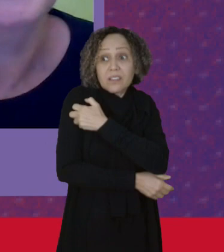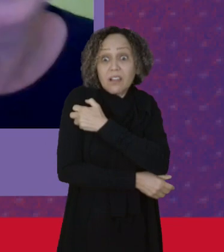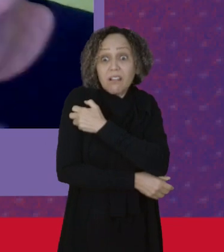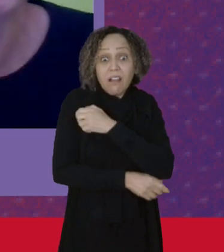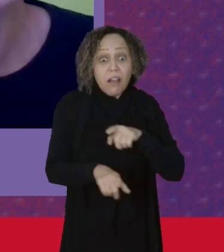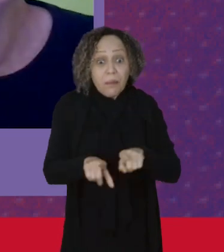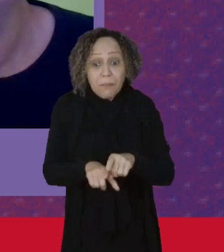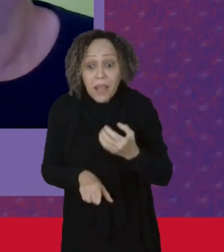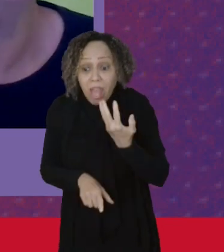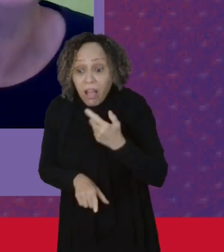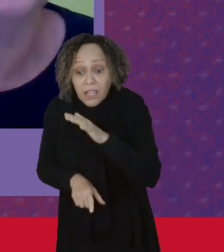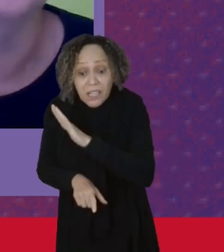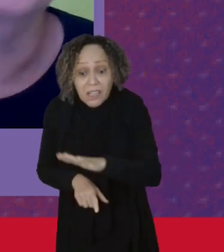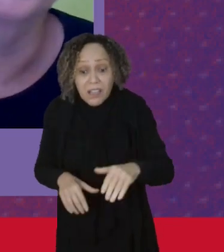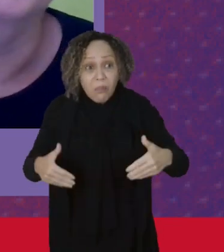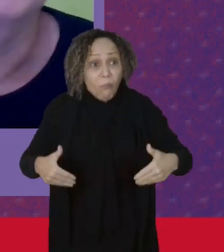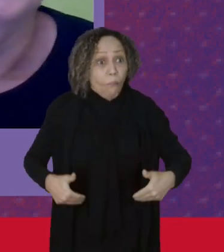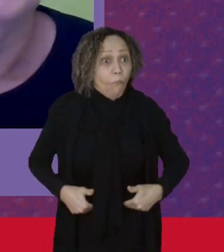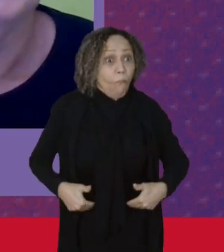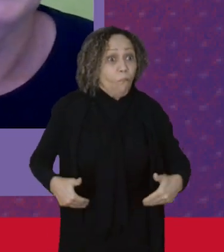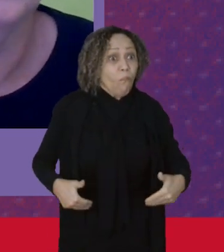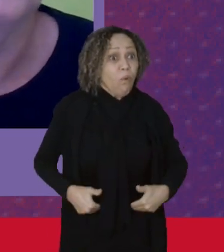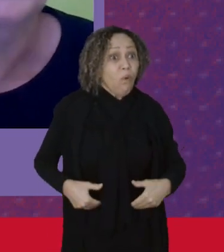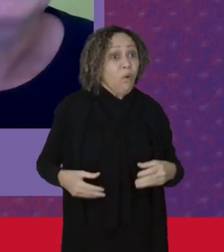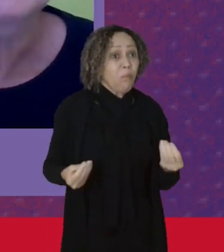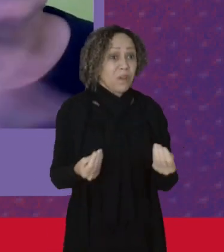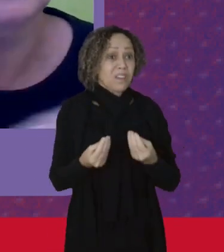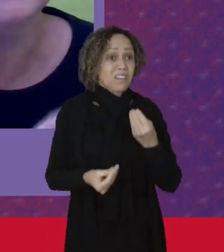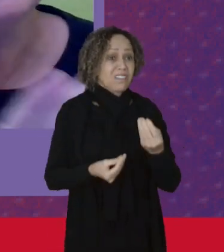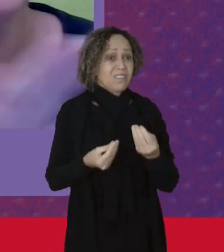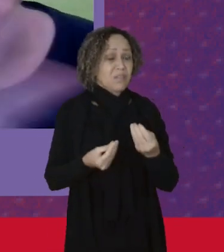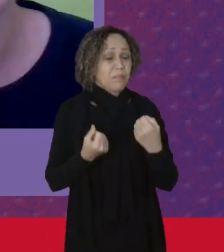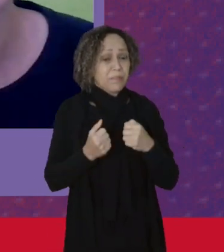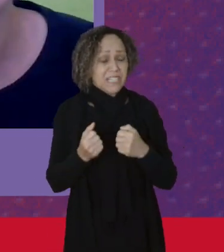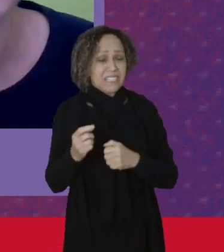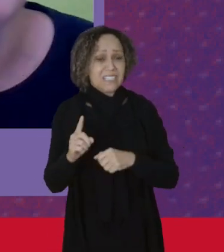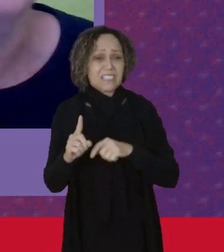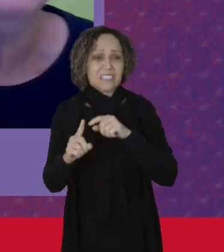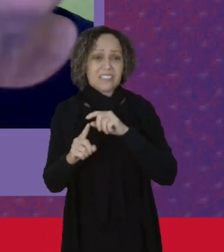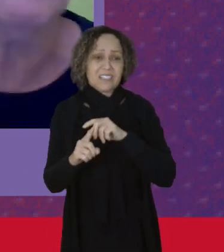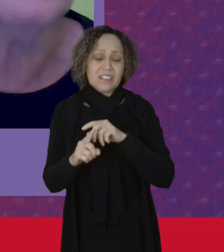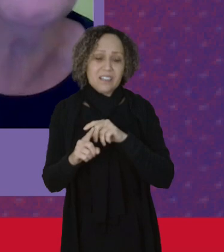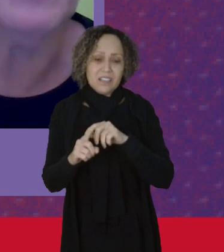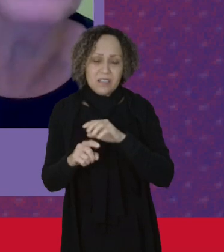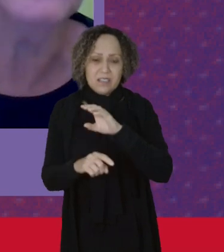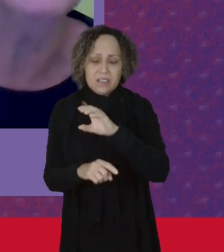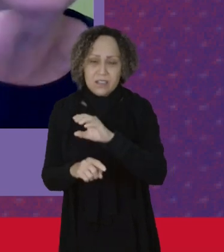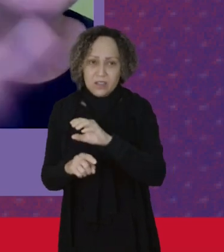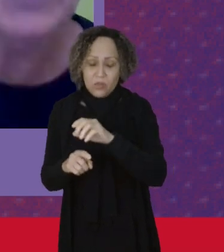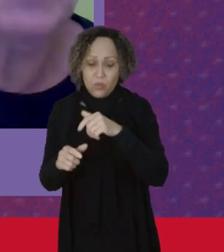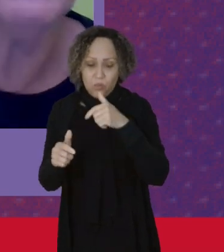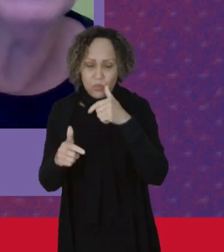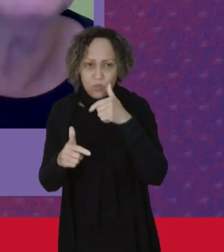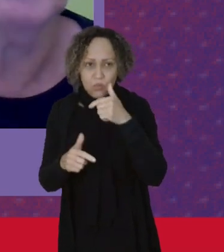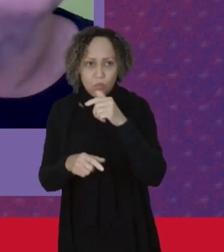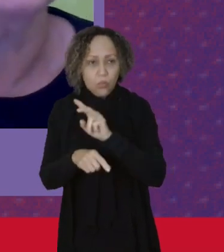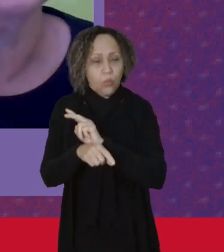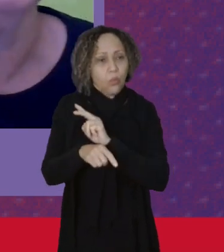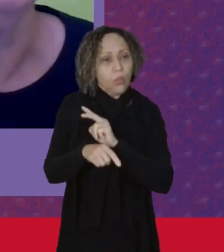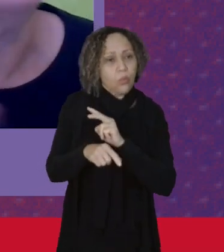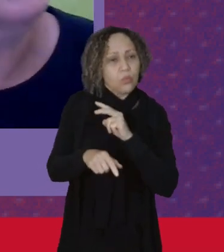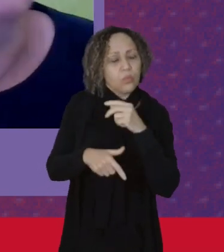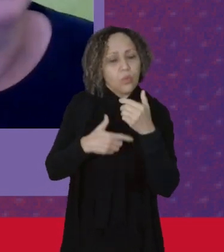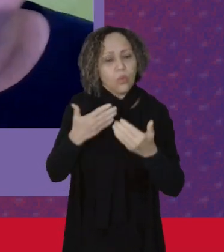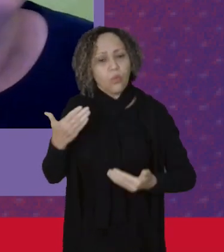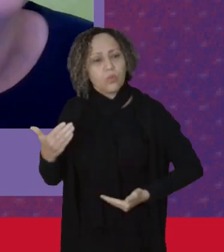fome. É tudo isso junto, entendeu? Então, a gente está tentando aproximar. Não é fácil, deveria ser uma